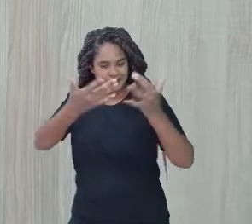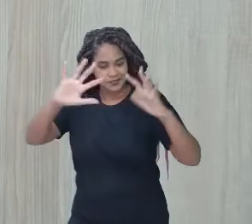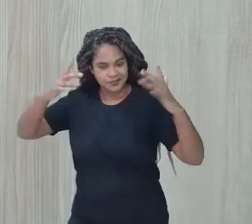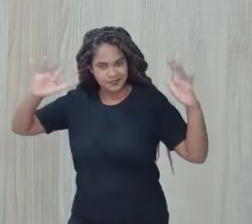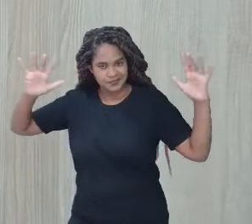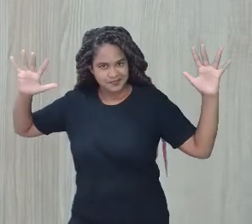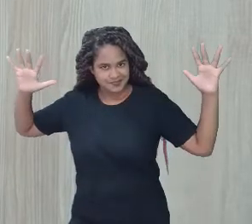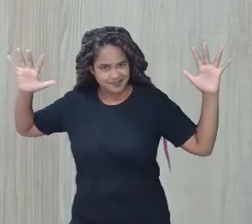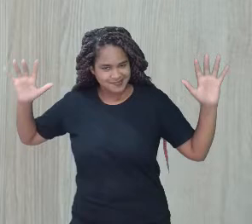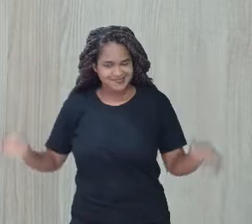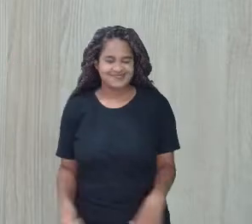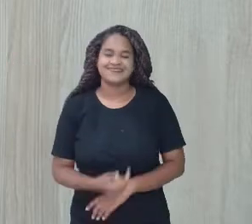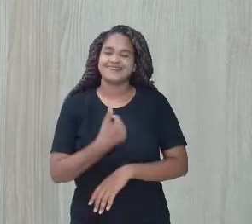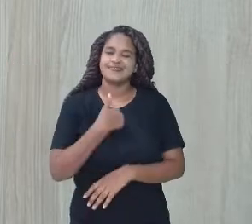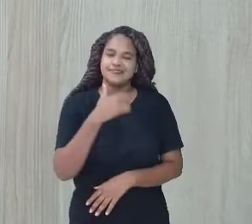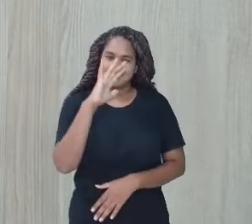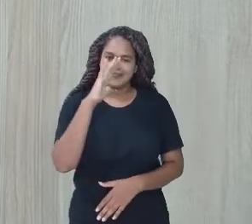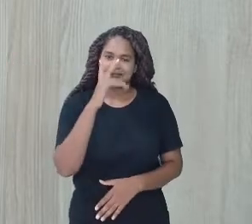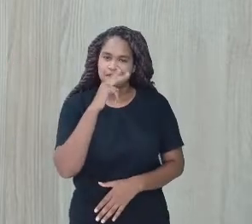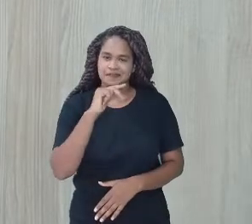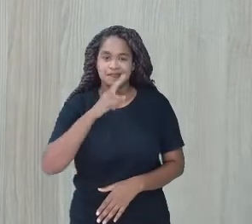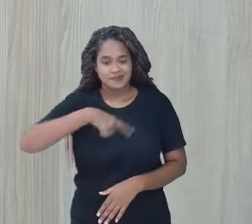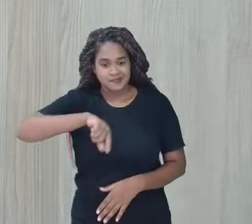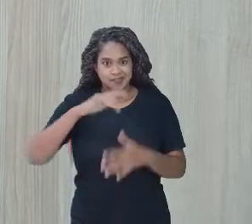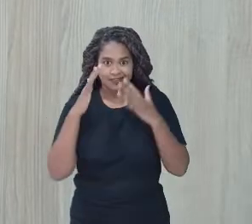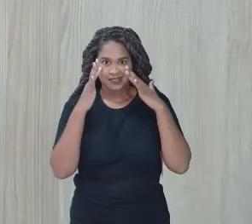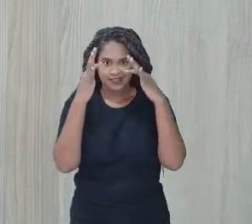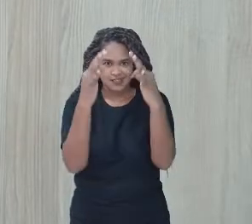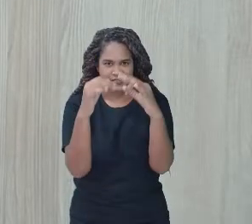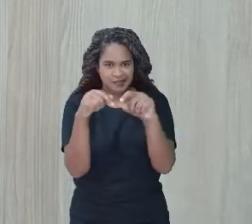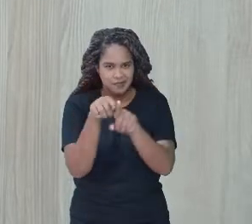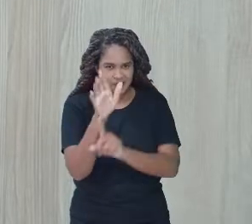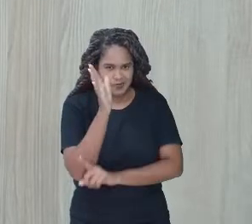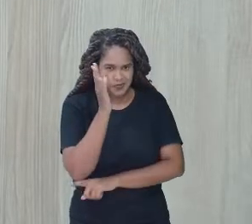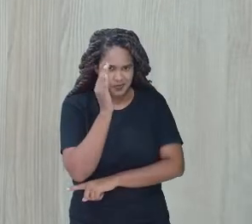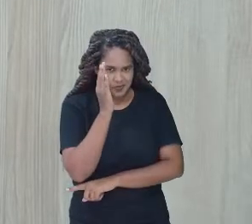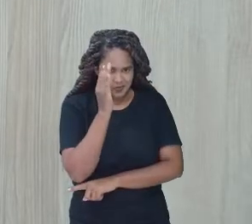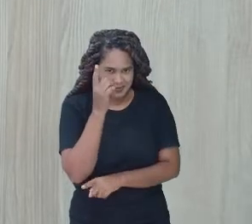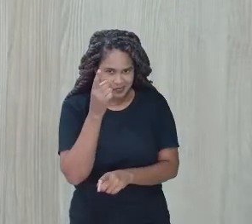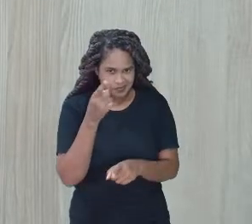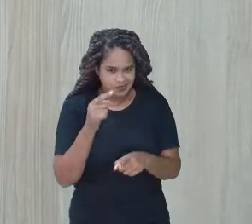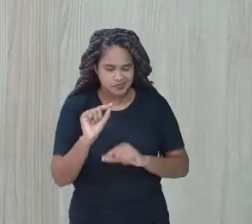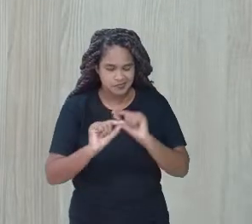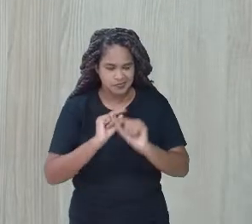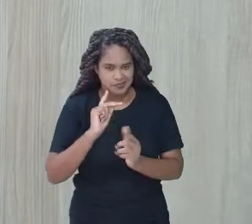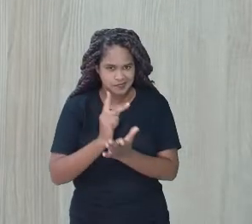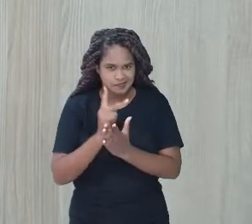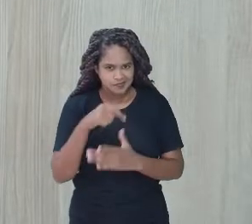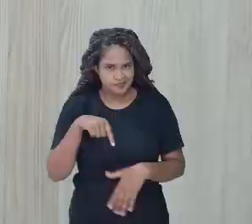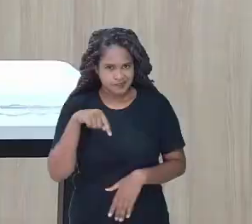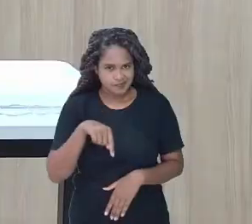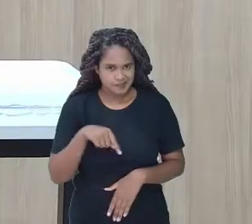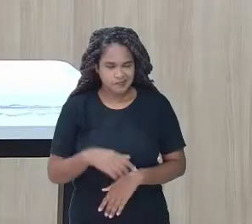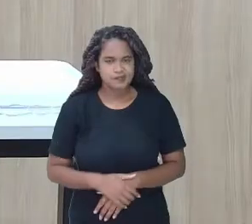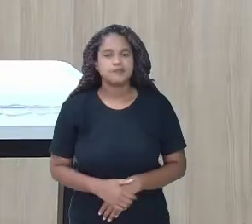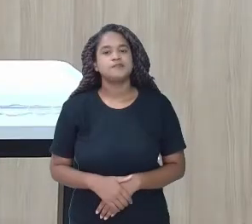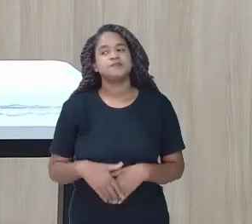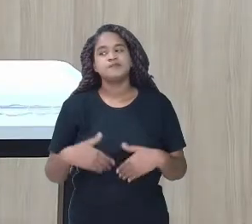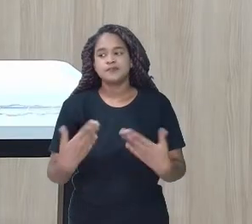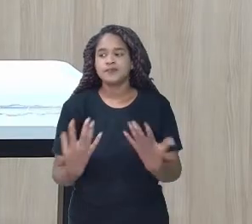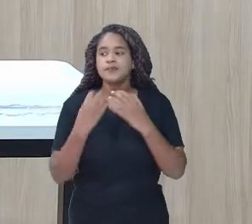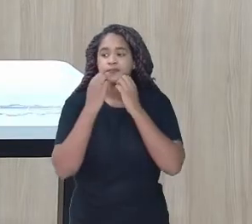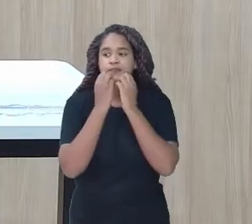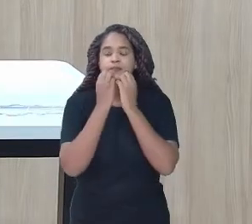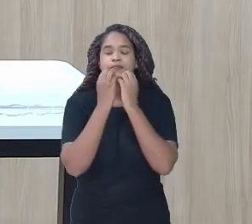eu acredito que eles estão atentos e estão curiosos para saber aí o que é que tem tanto hoje aí na sua mesa. Ah, que bom! Eu trago